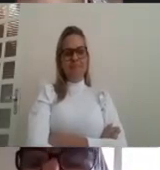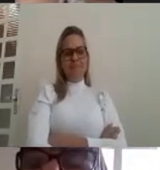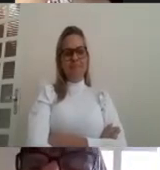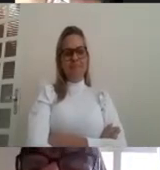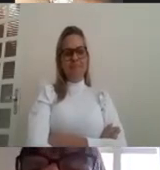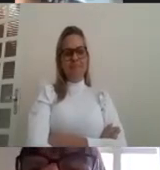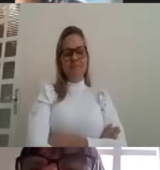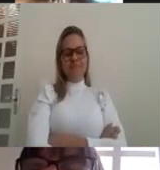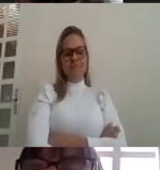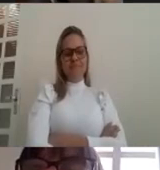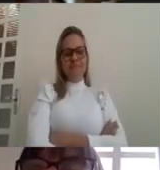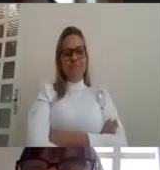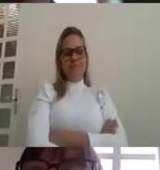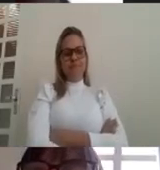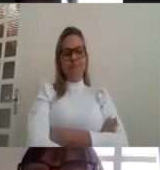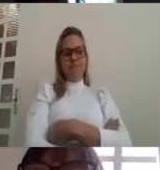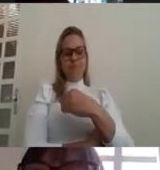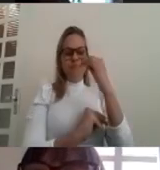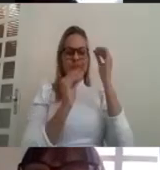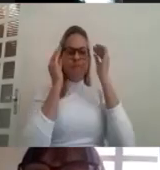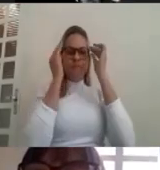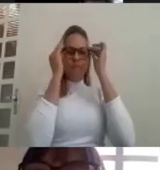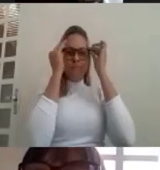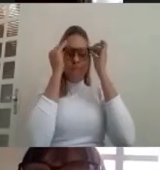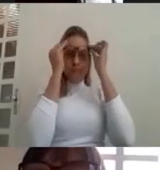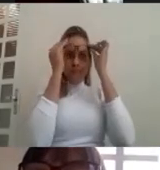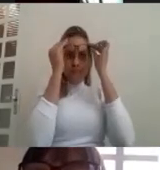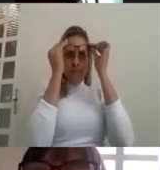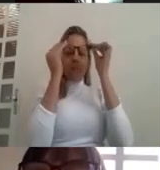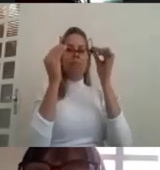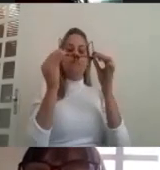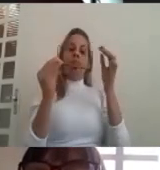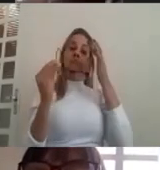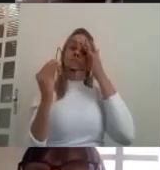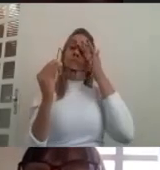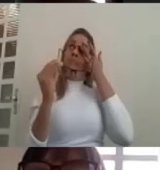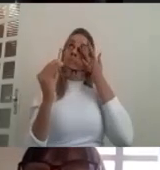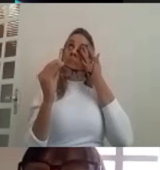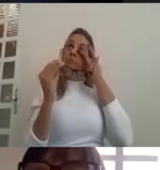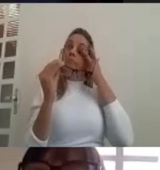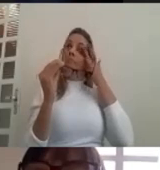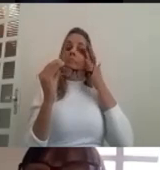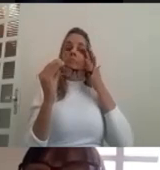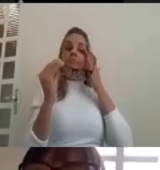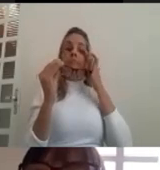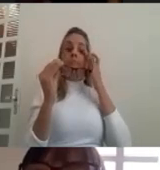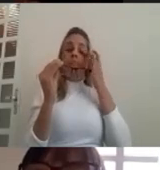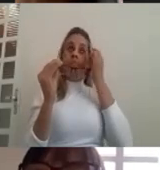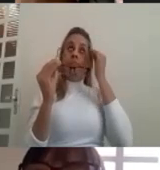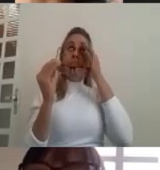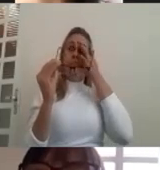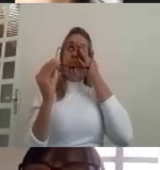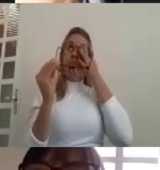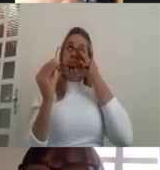que eu sou manicure. Ah. E elas adoram massagem nos pés, né? E eu falei, não, agora